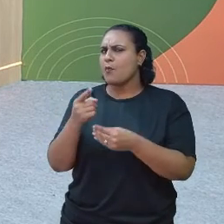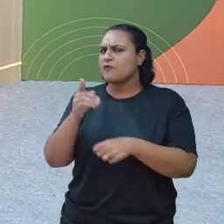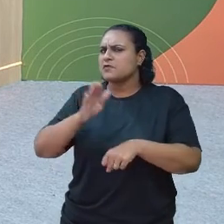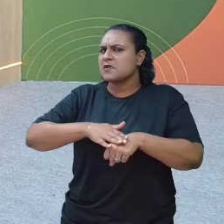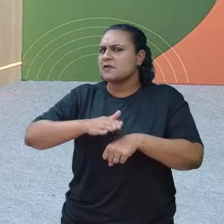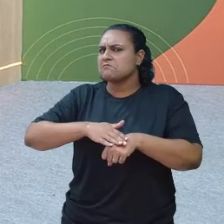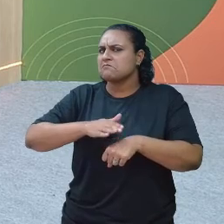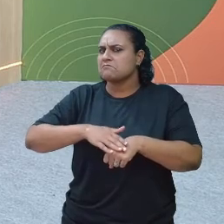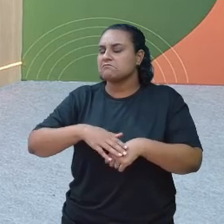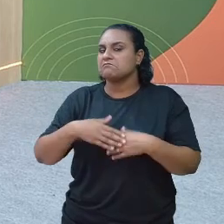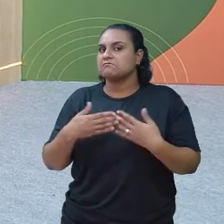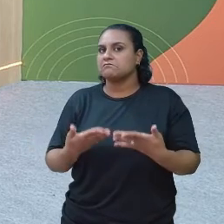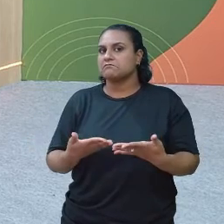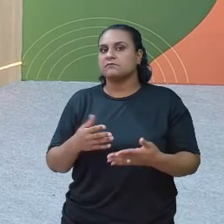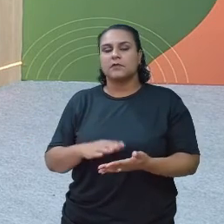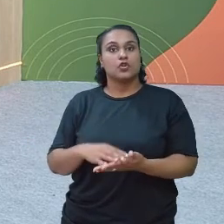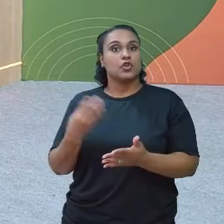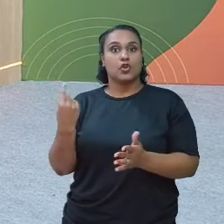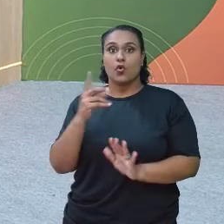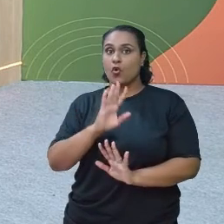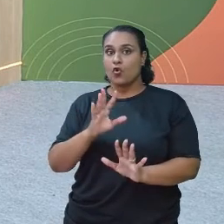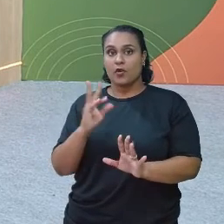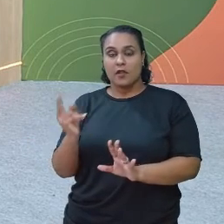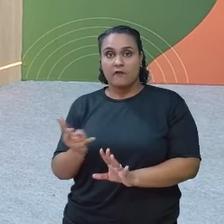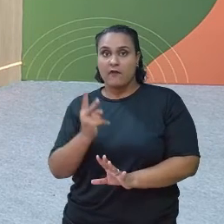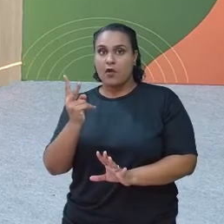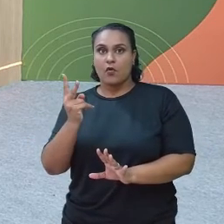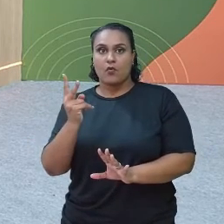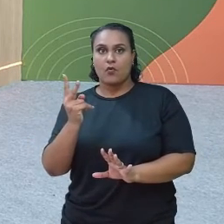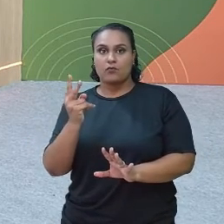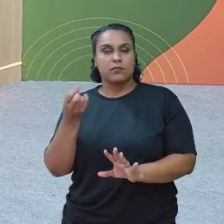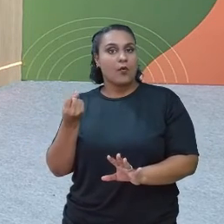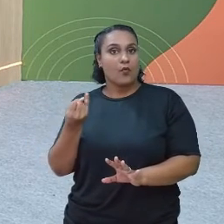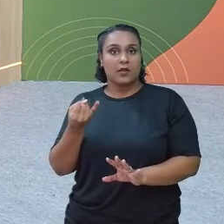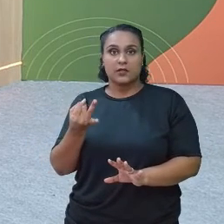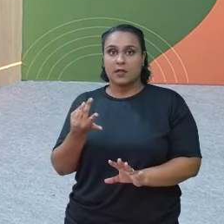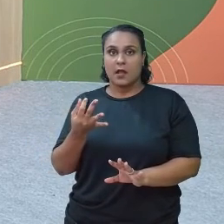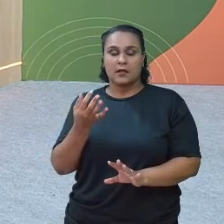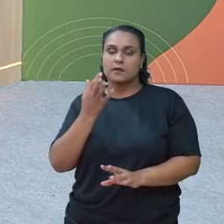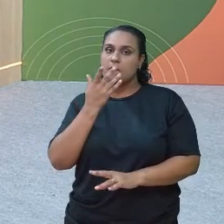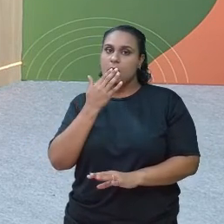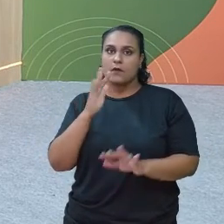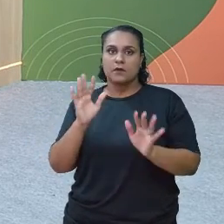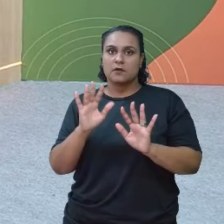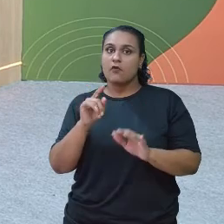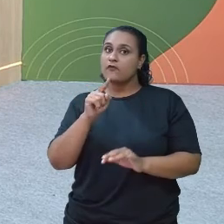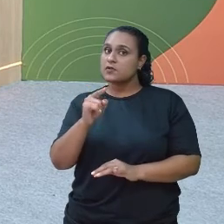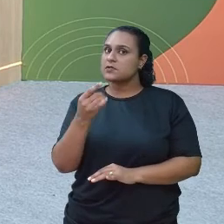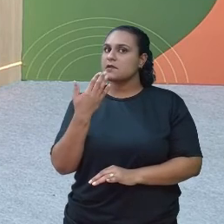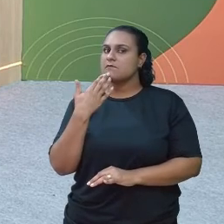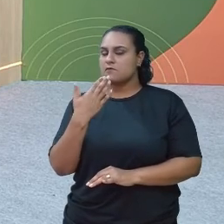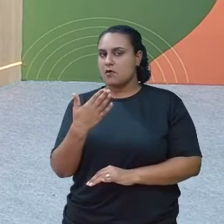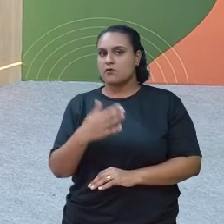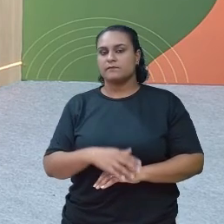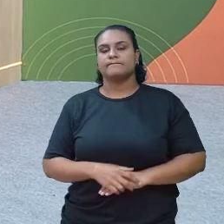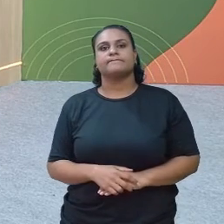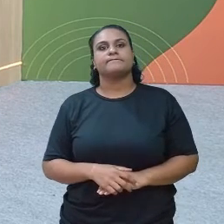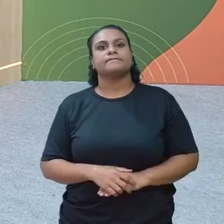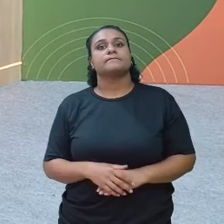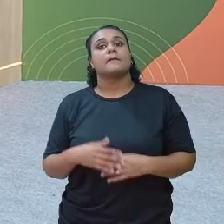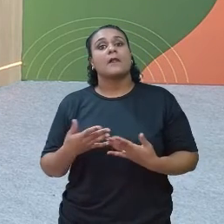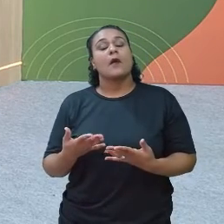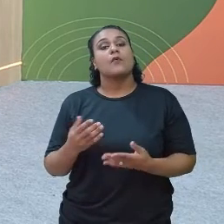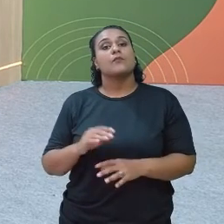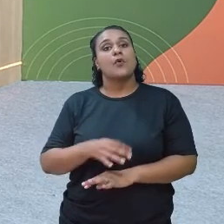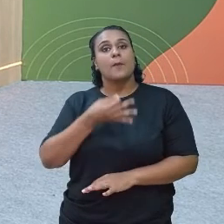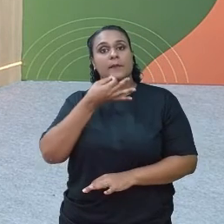certo? Eu não coloquei o valor, o número de cores, mas fica a seu cargo. Eu daria uma sugestão, que é você